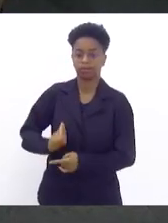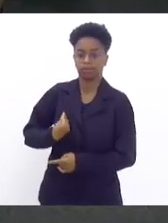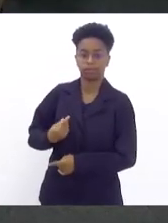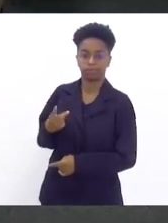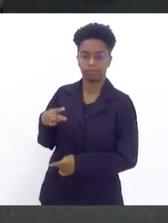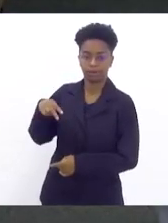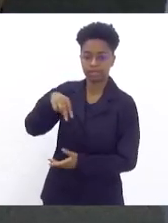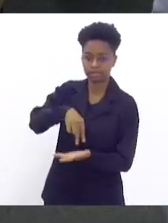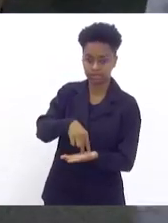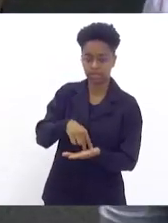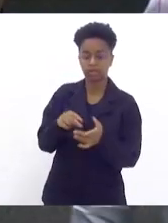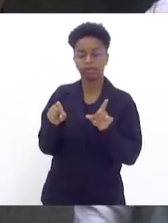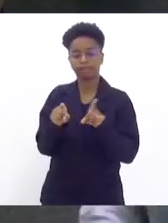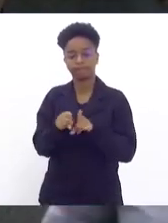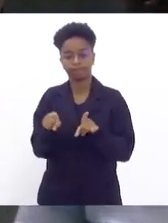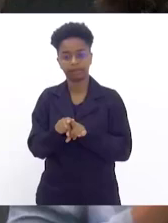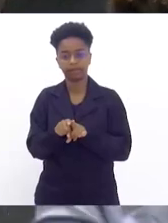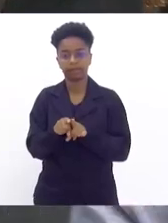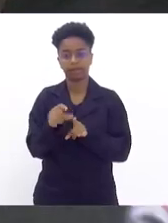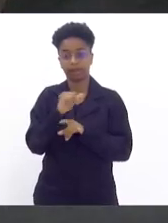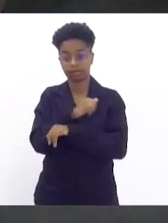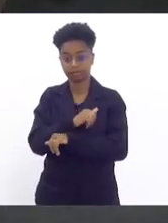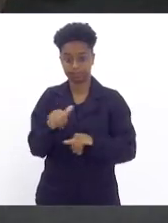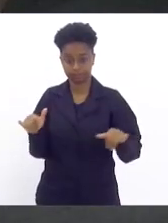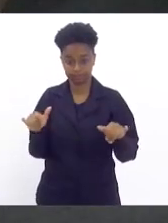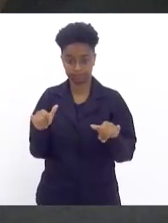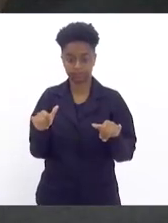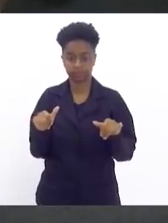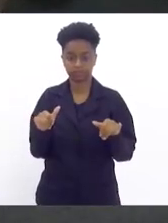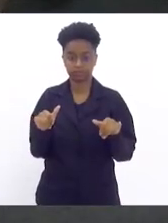e dizer que presidente essa